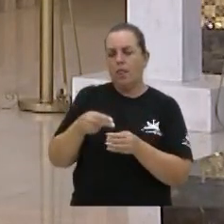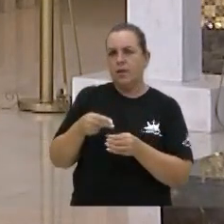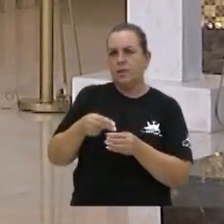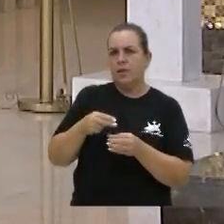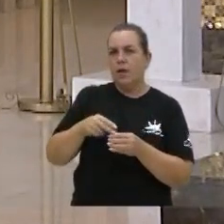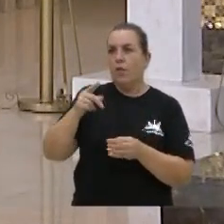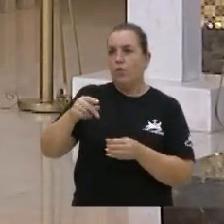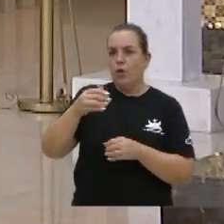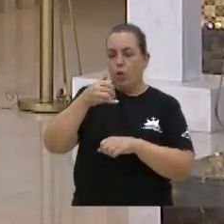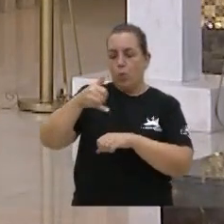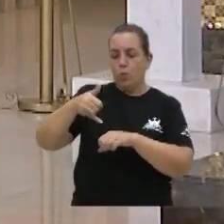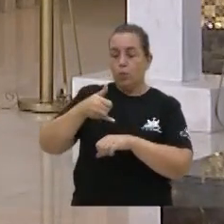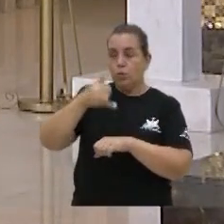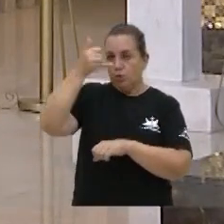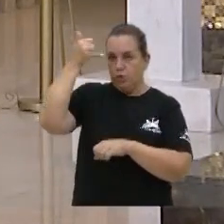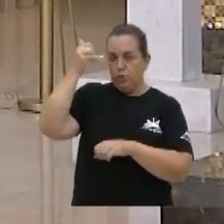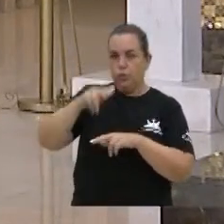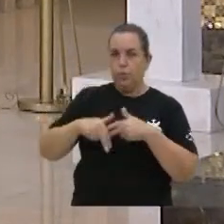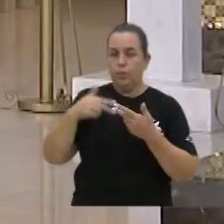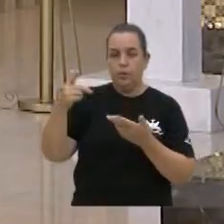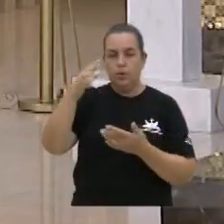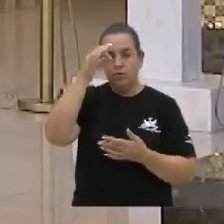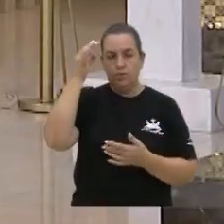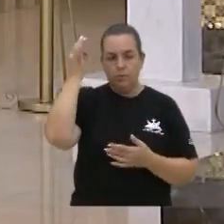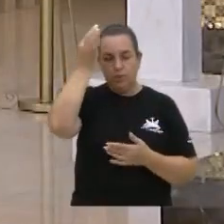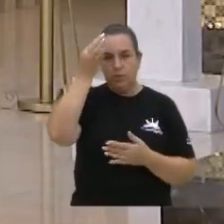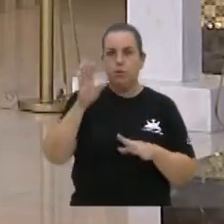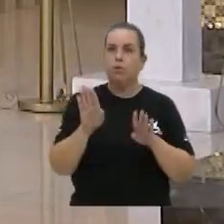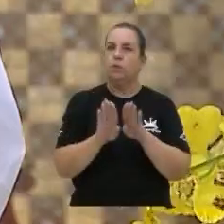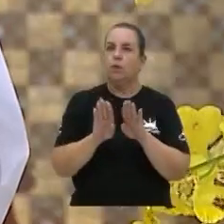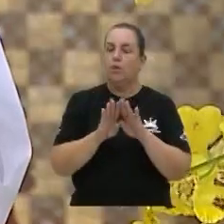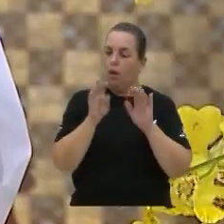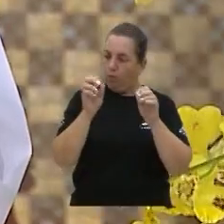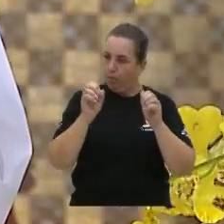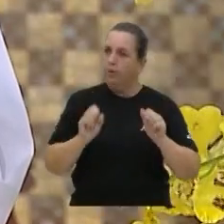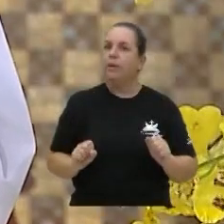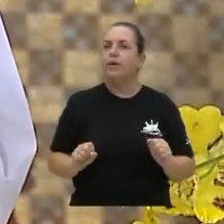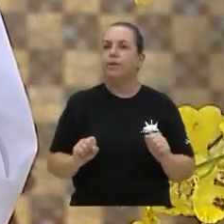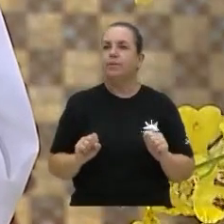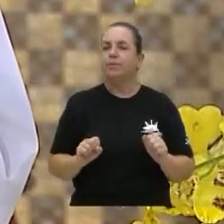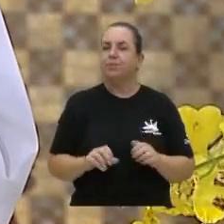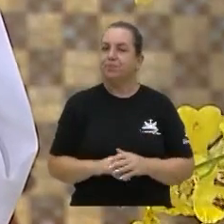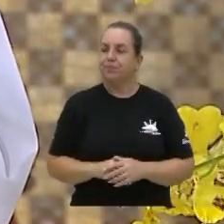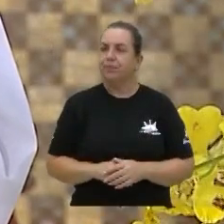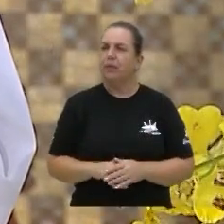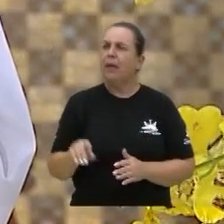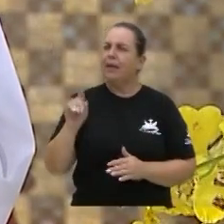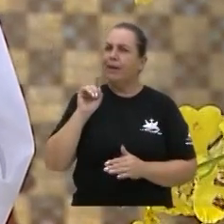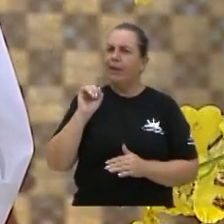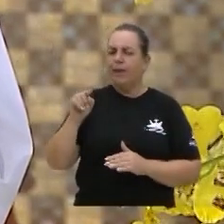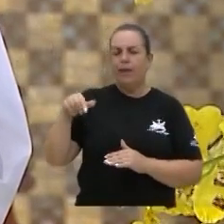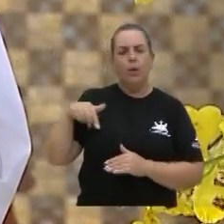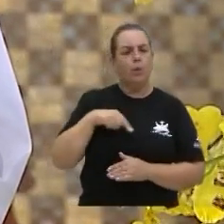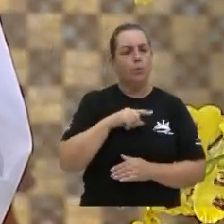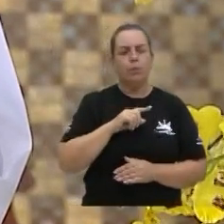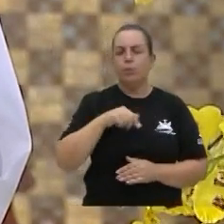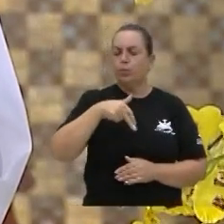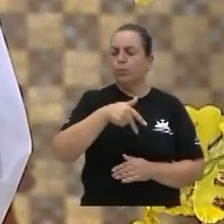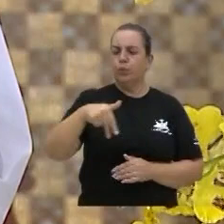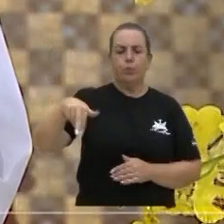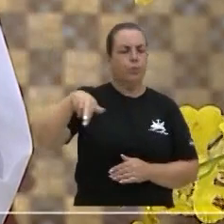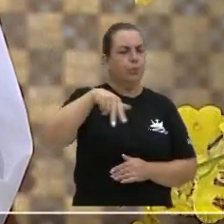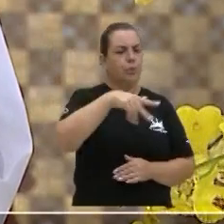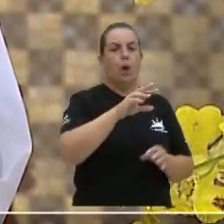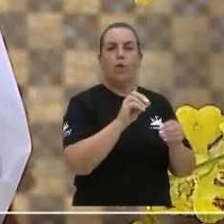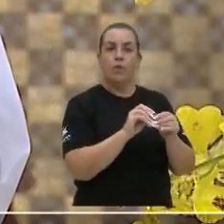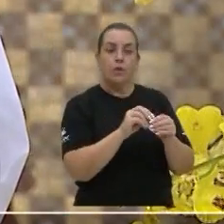Deus com Espírito Santo e com poder. Ele andou por toda a parte,